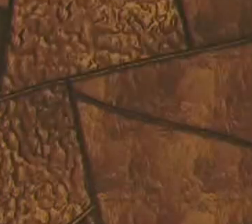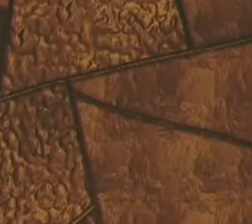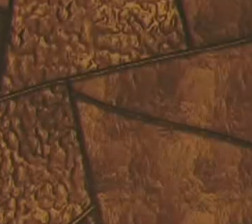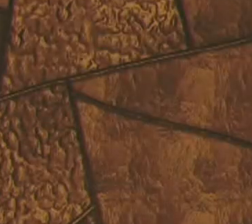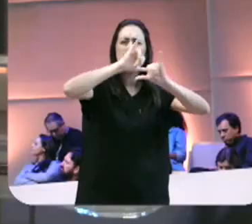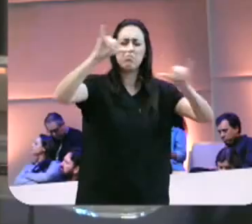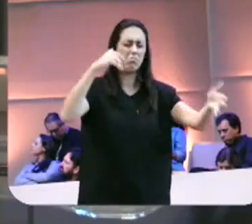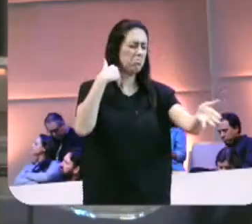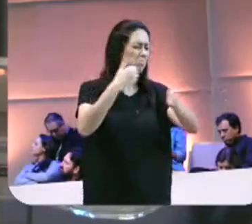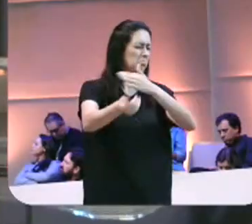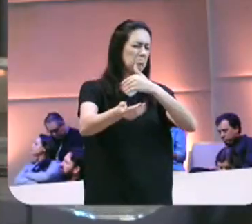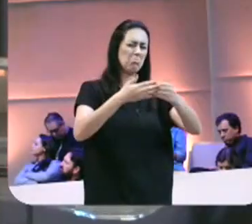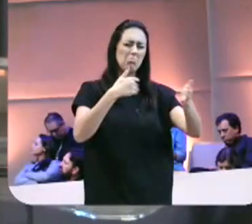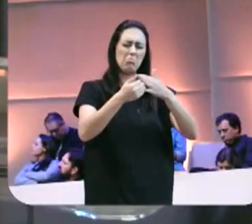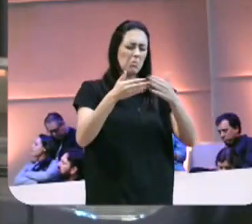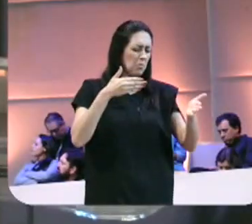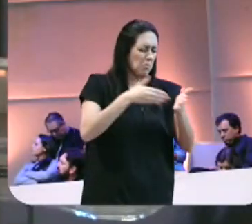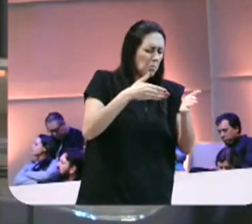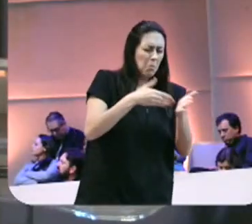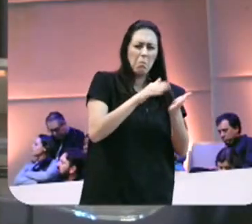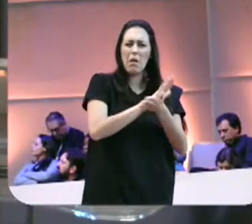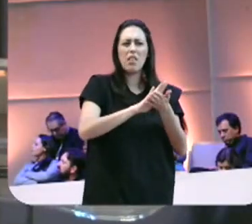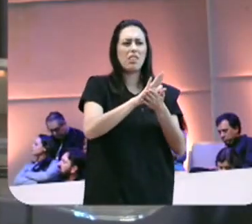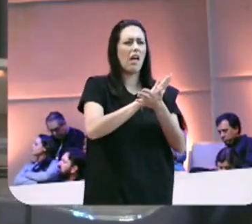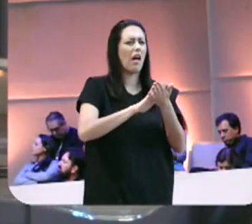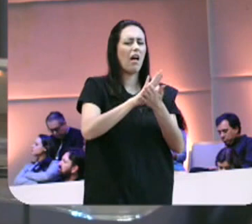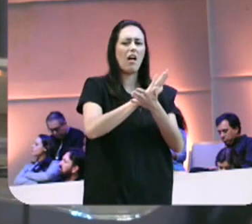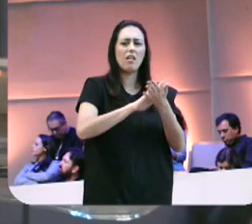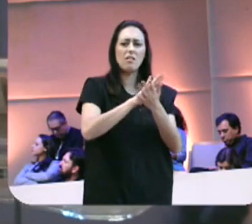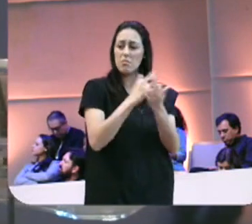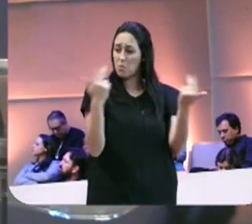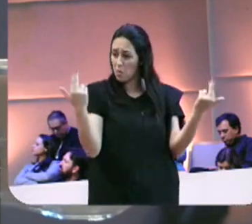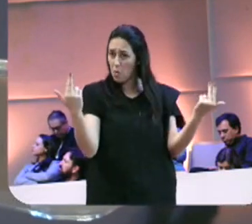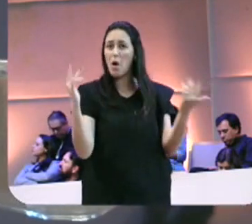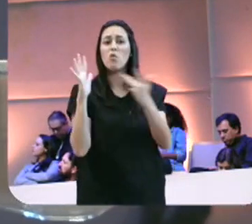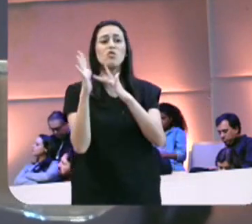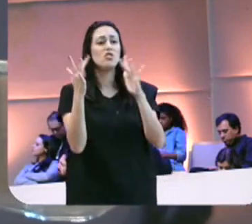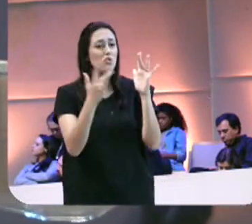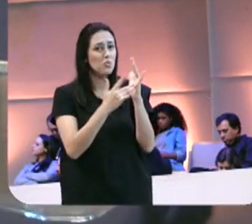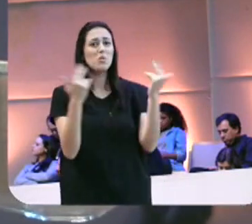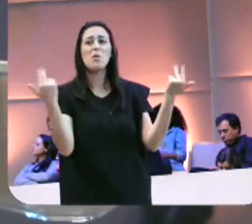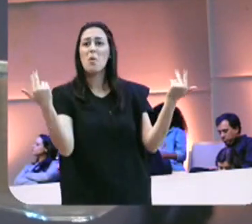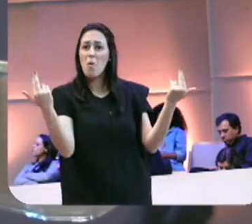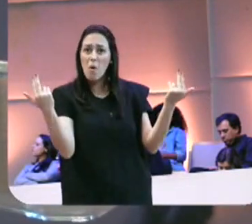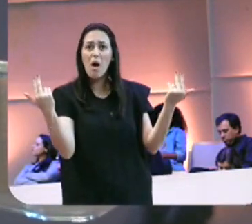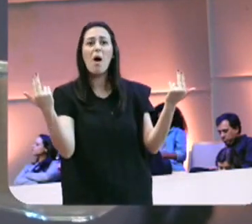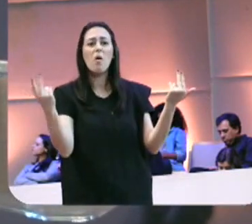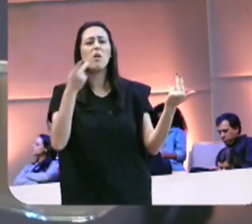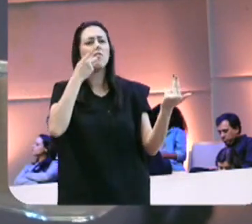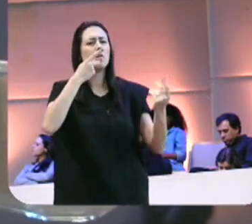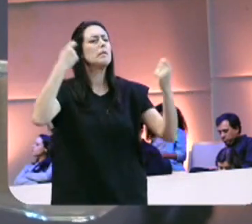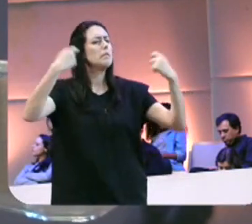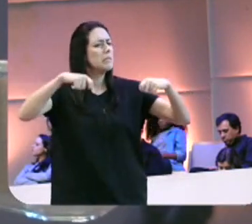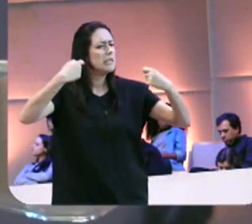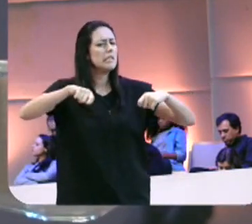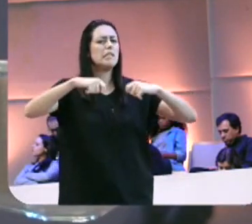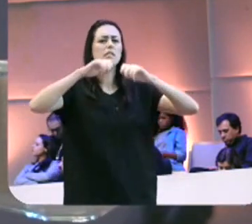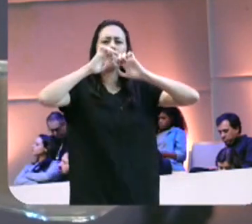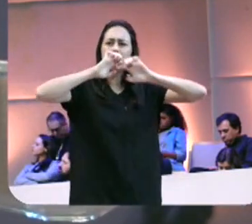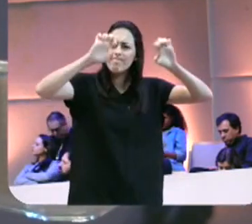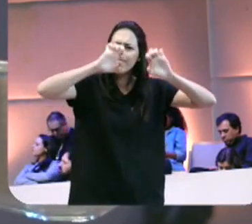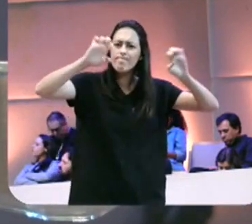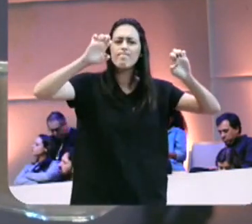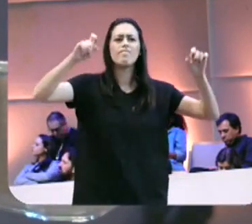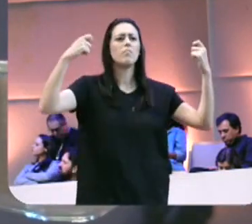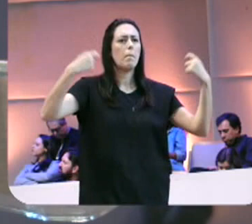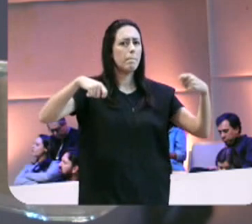impedimento algum. Você percebe como as últimas palavras de Jesus, ele nos ordenou a pregar o Evangelho.